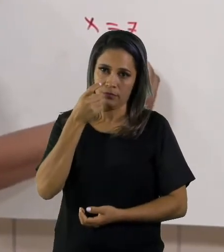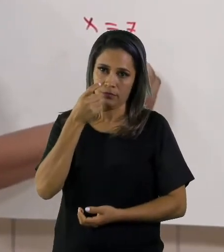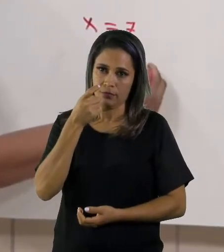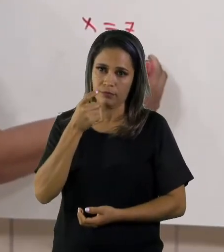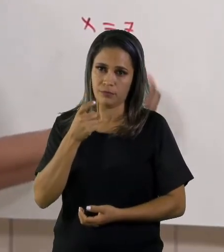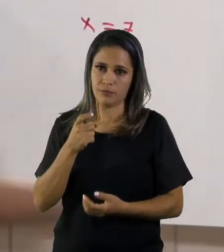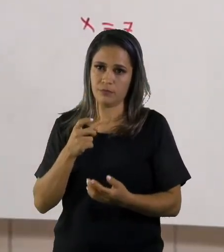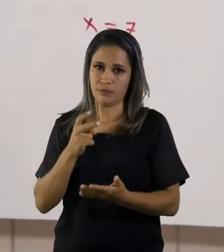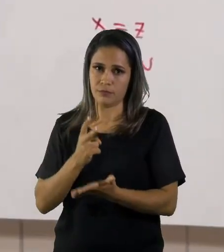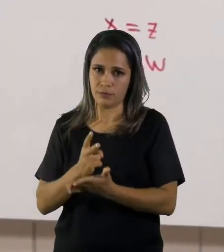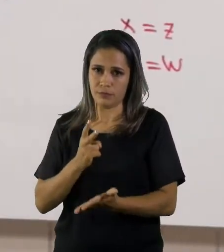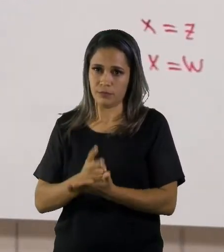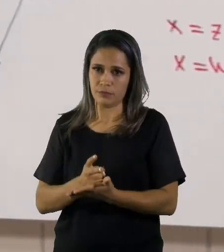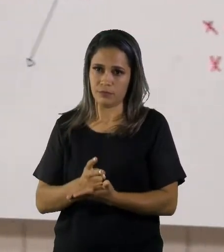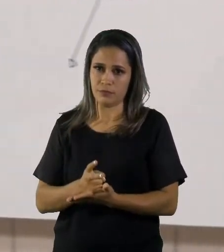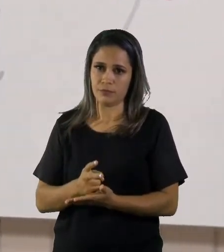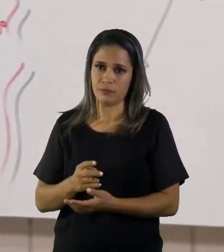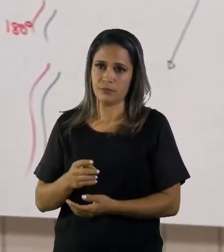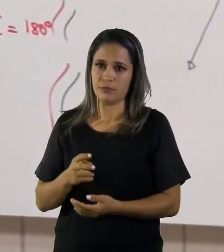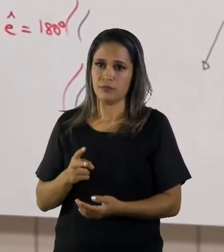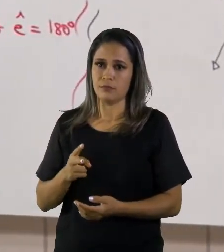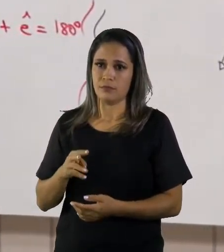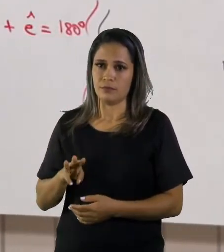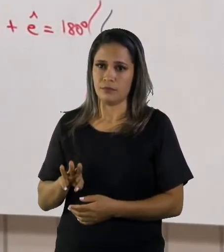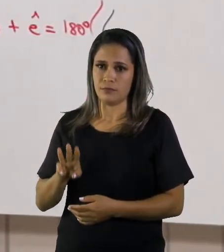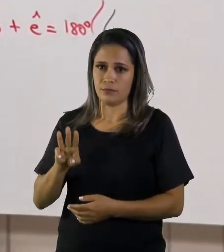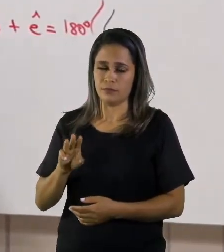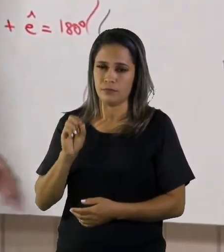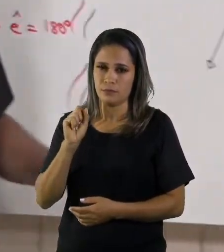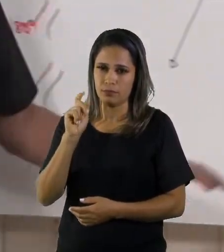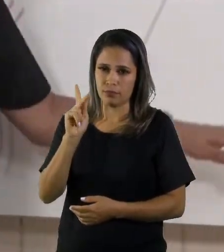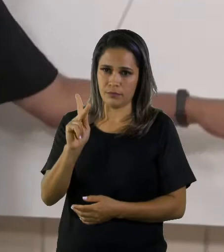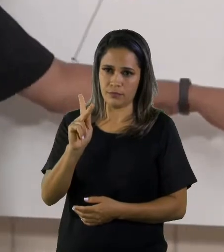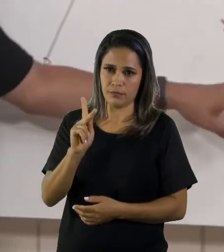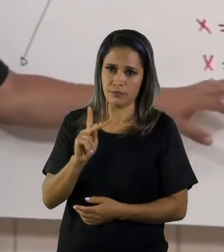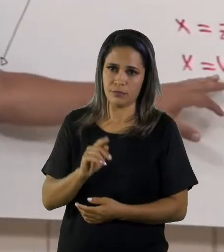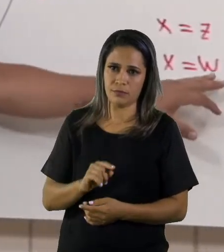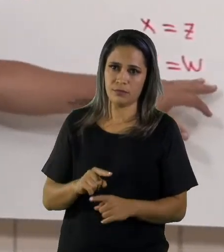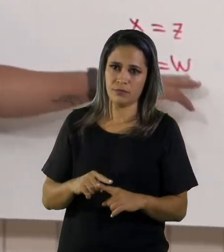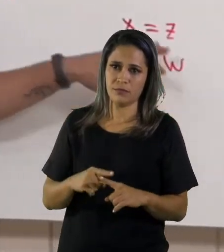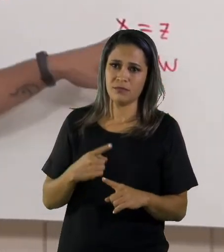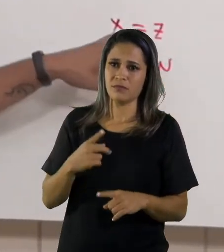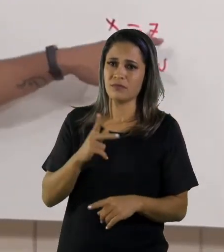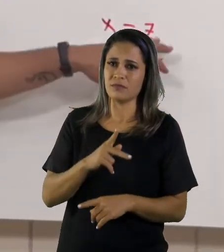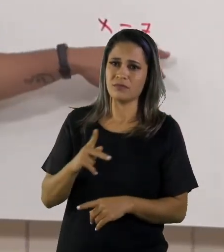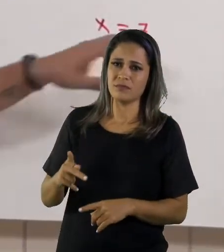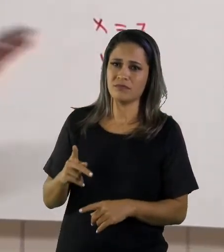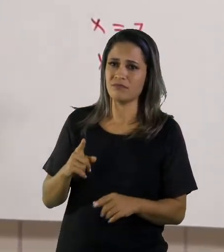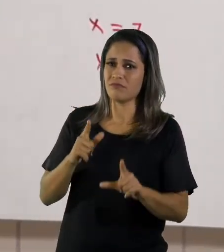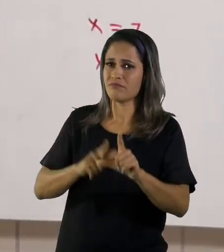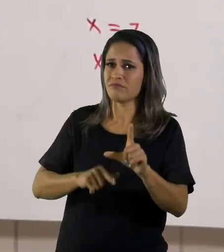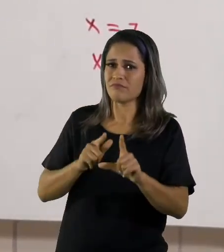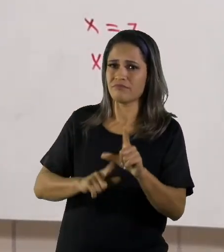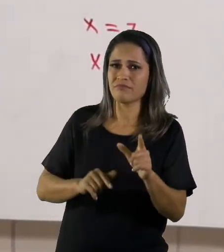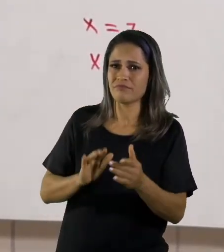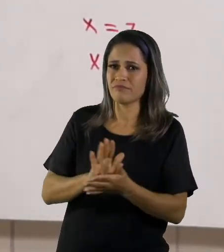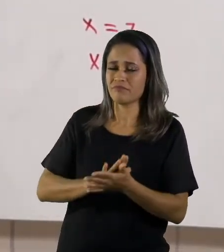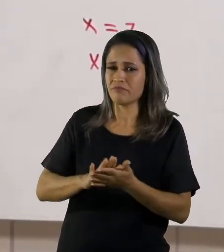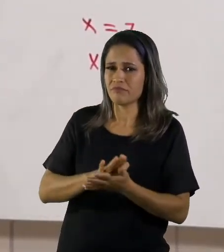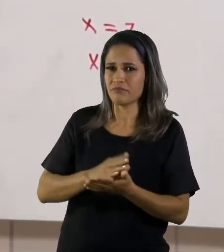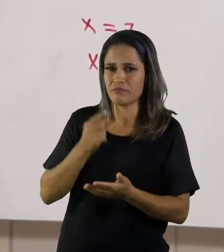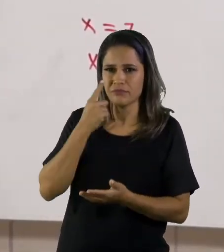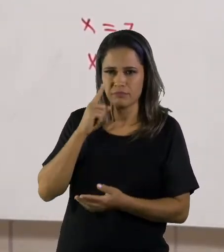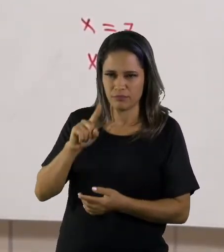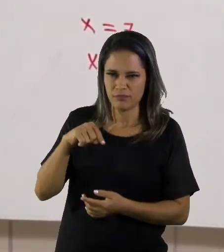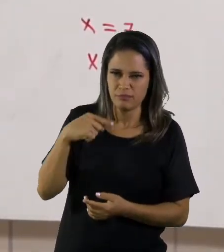também é igual a W, ok? Professor, mas até agora você não achou valor de letra alguma. Daqui um pouquinho nós vamos